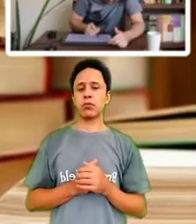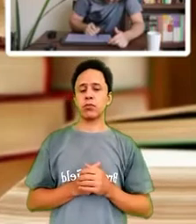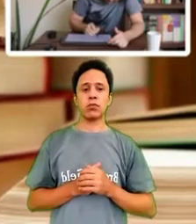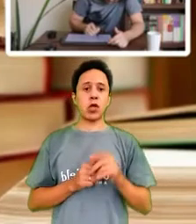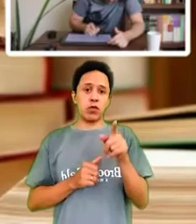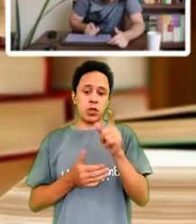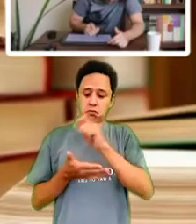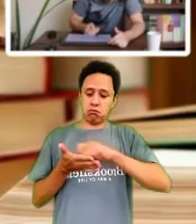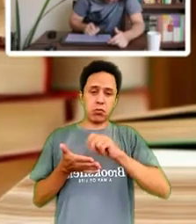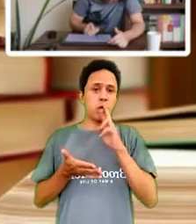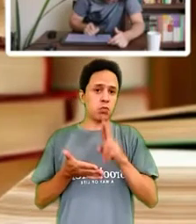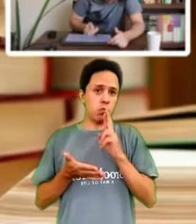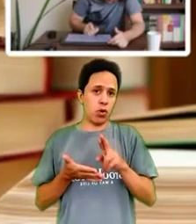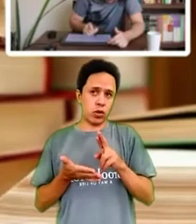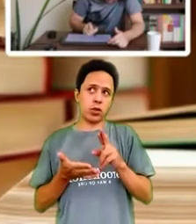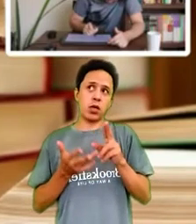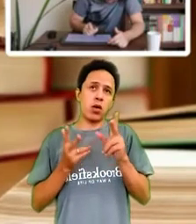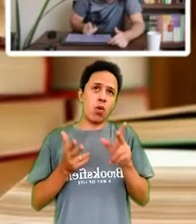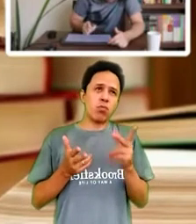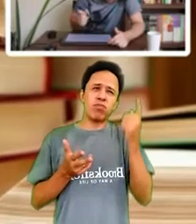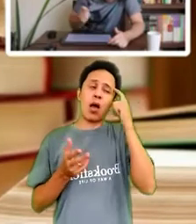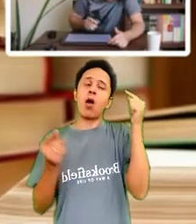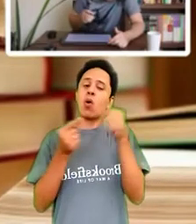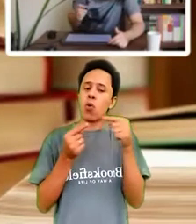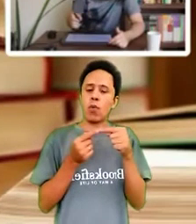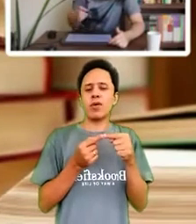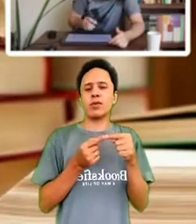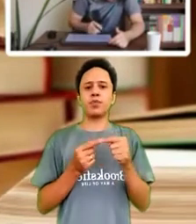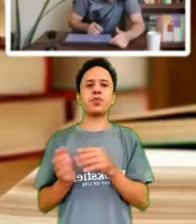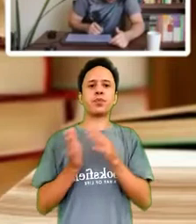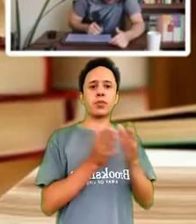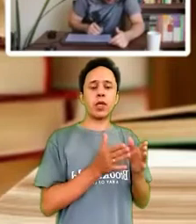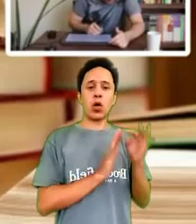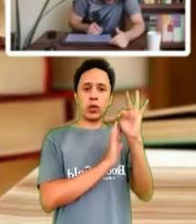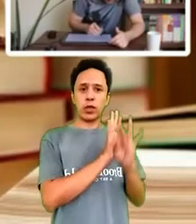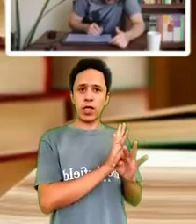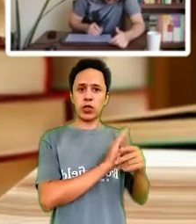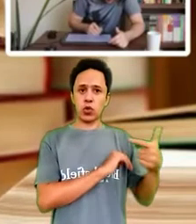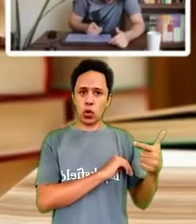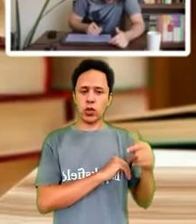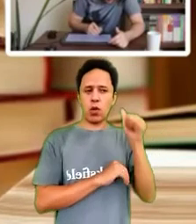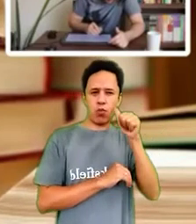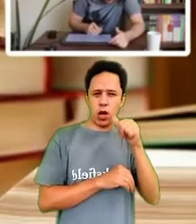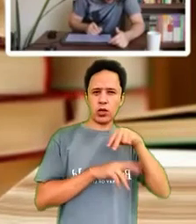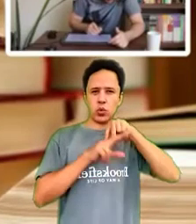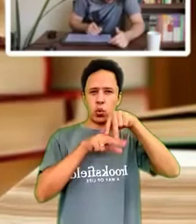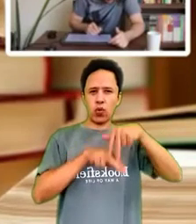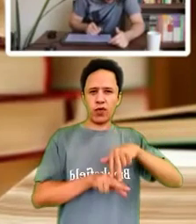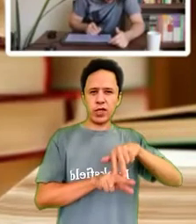Claro, você vai redigir de acordo com a forma que você colocaria essa resposta. Enquanto no texto 2, a